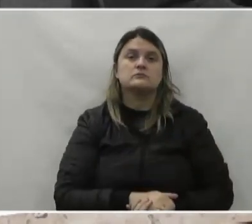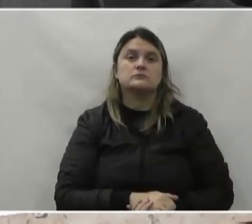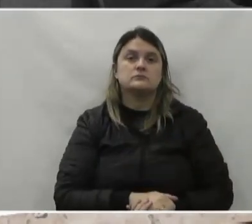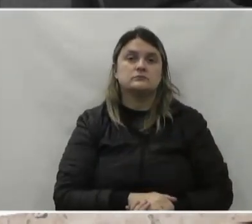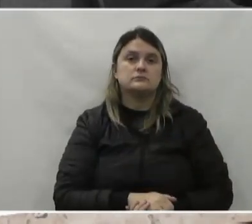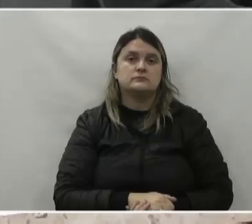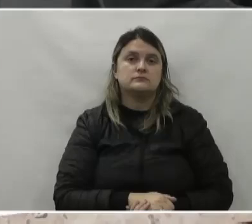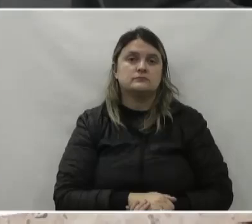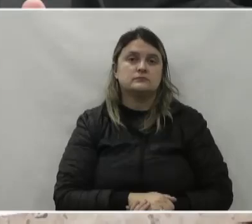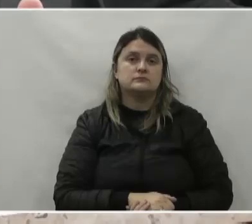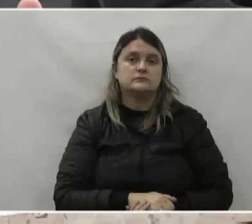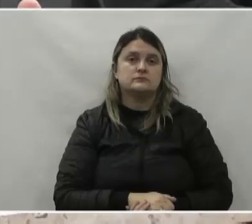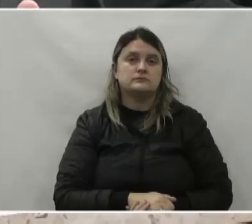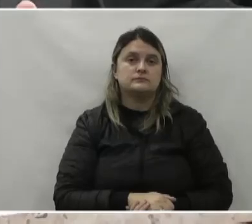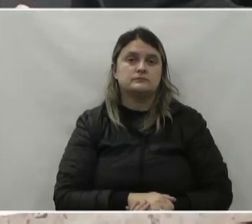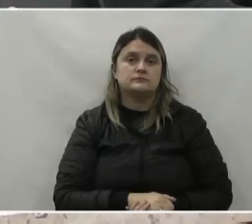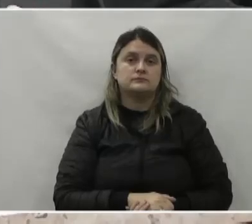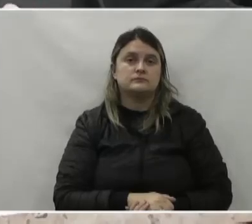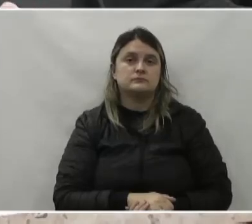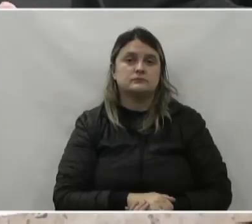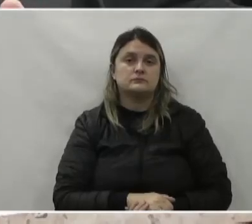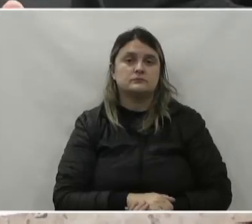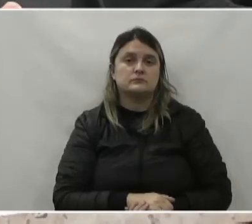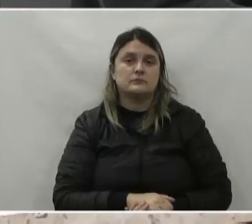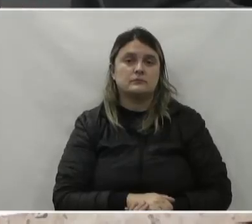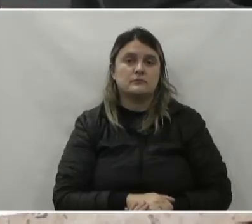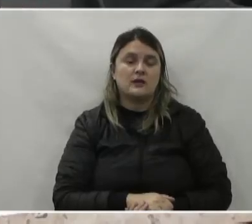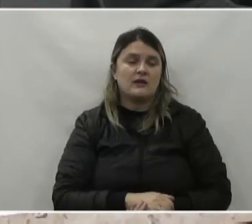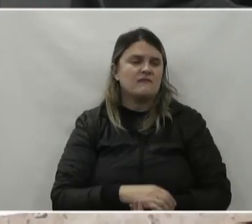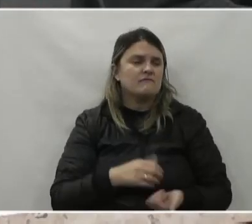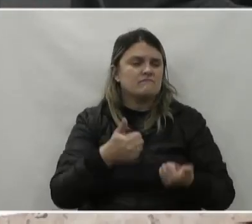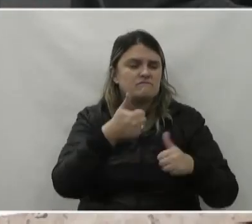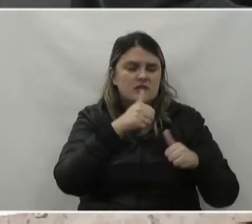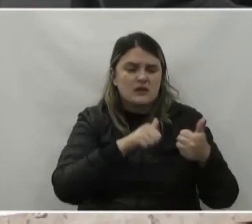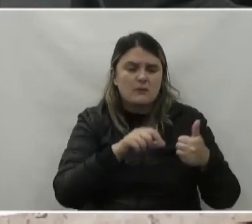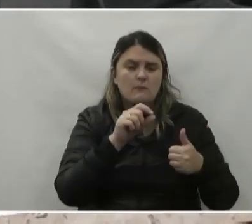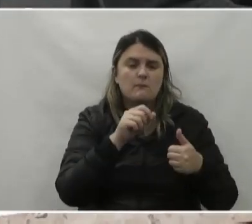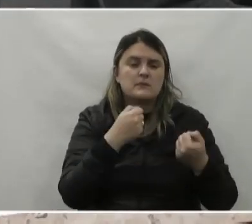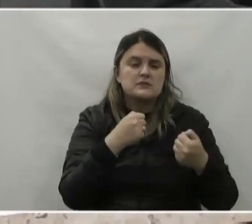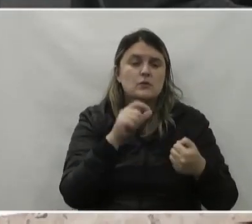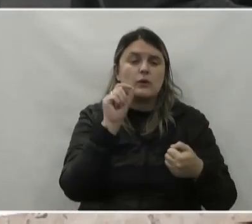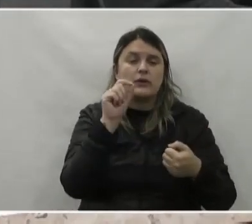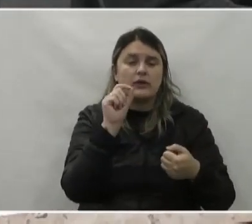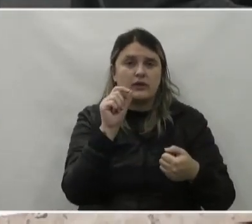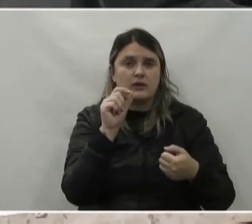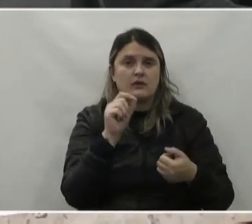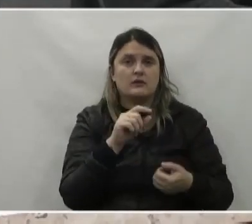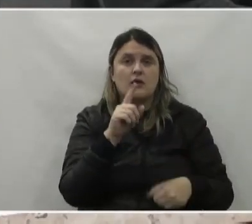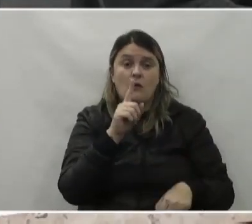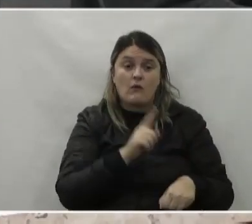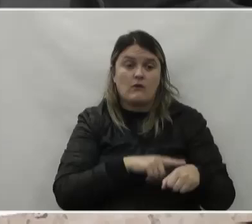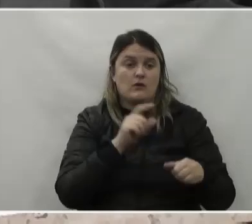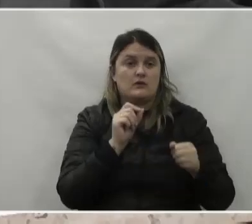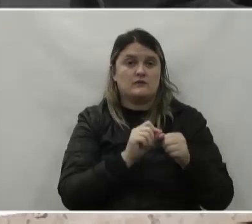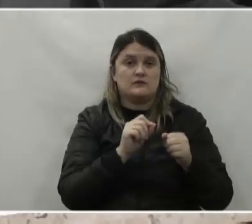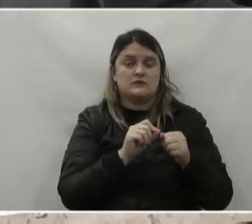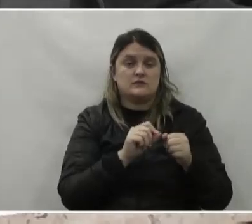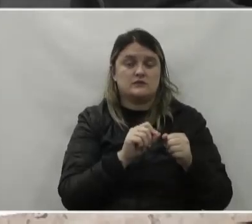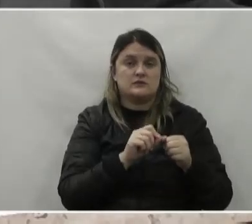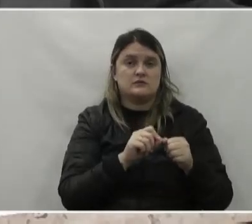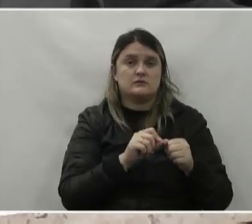nova avaliação, ver o que tinha que ser mudado, e mudado, né? Como eu também falei